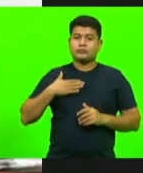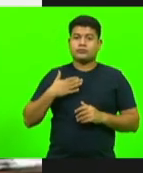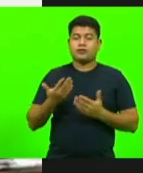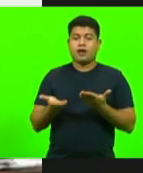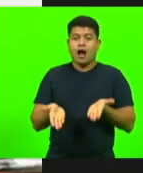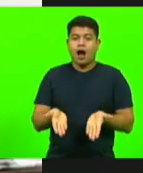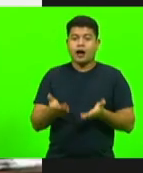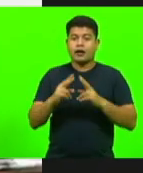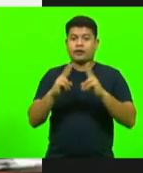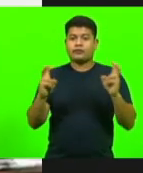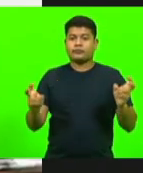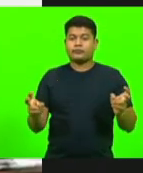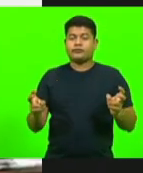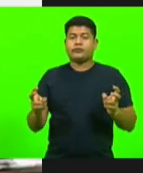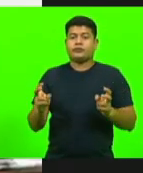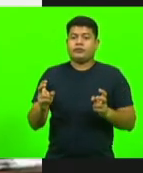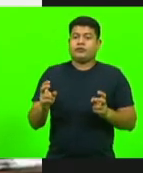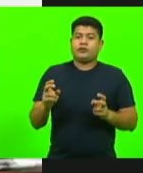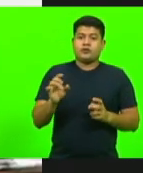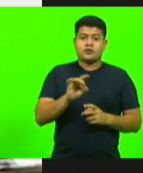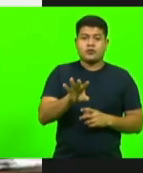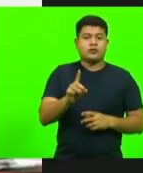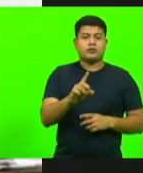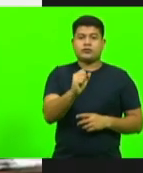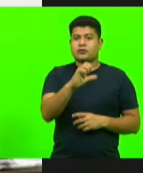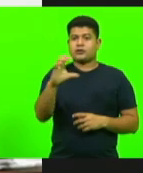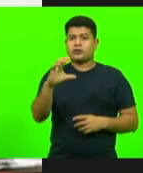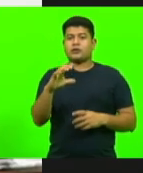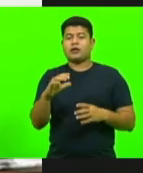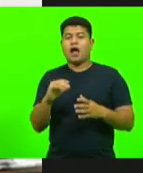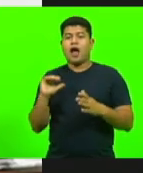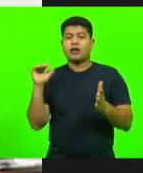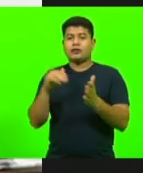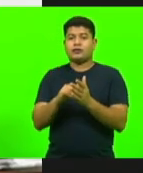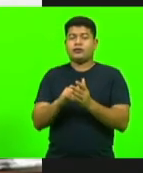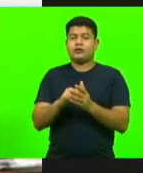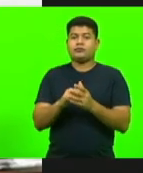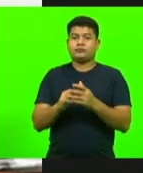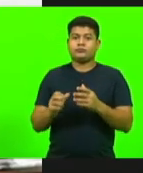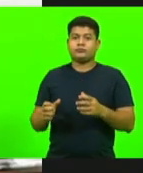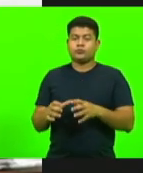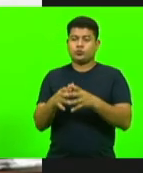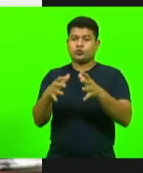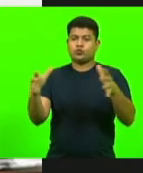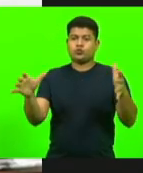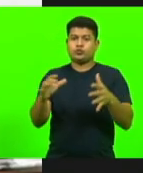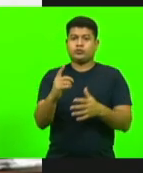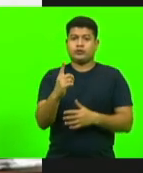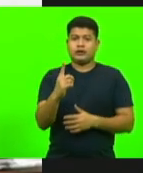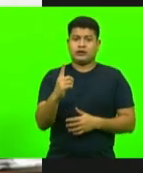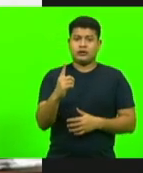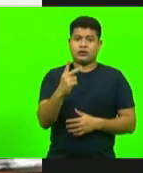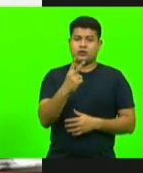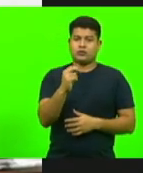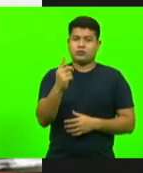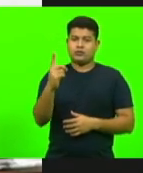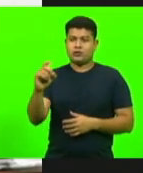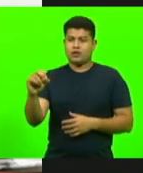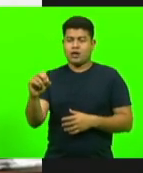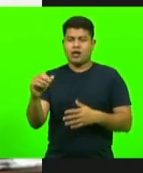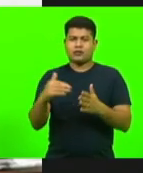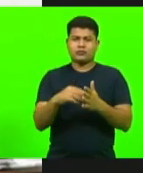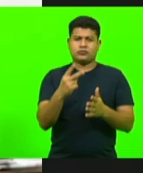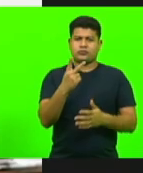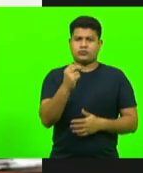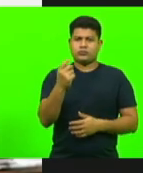a mente é um crescimento muito grande até meados de 2010 2012 por aí a gente começou lá com a reforma gerencial